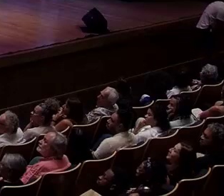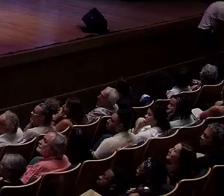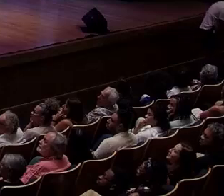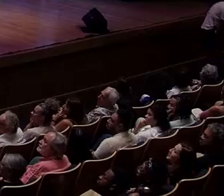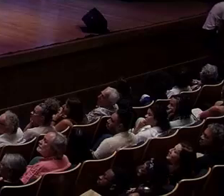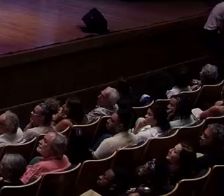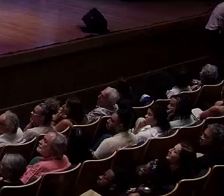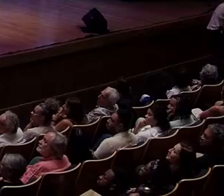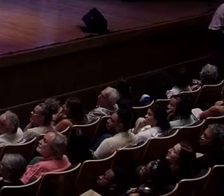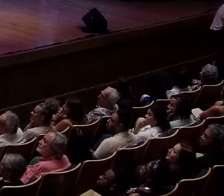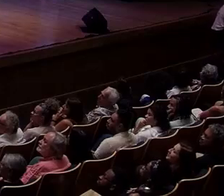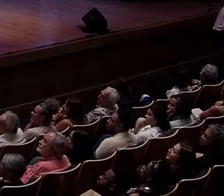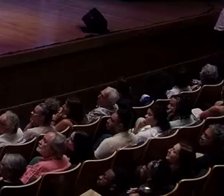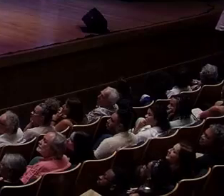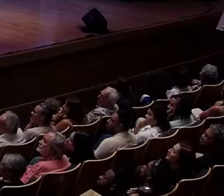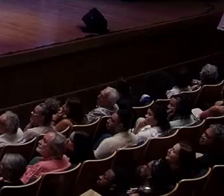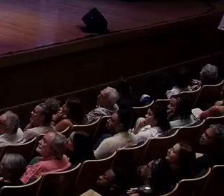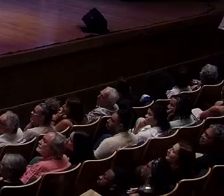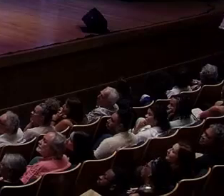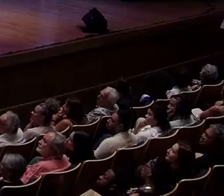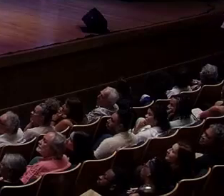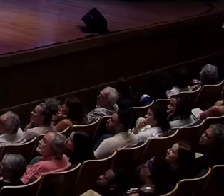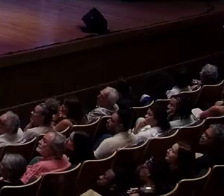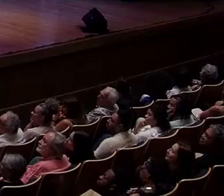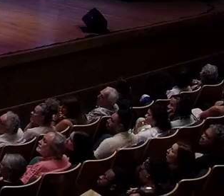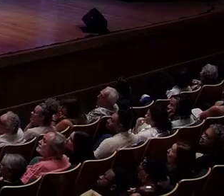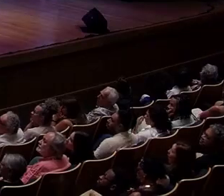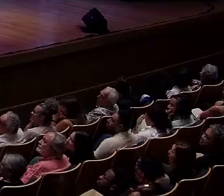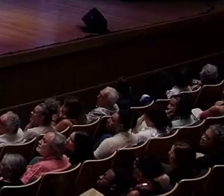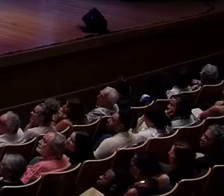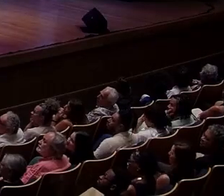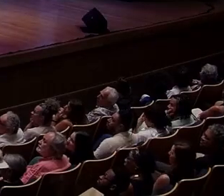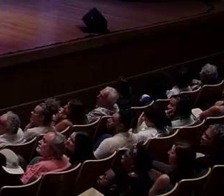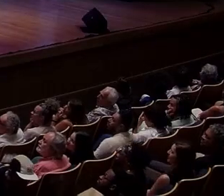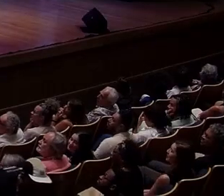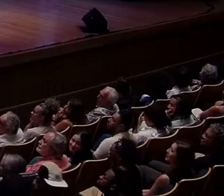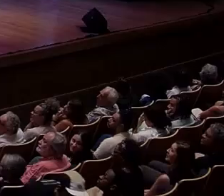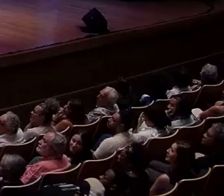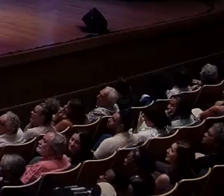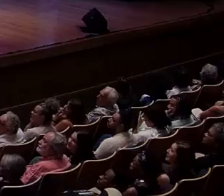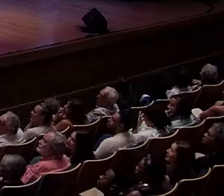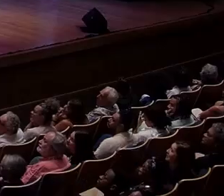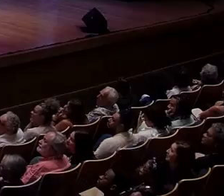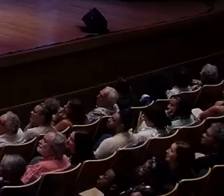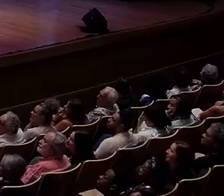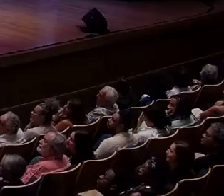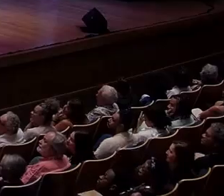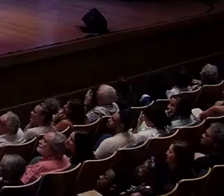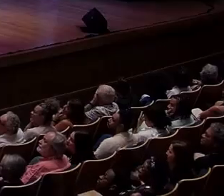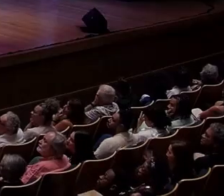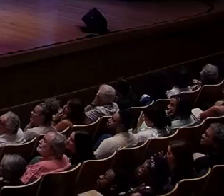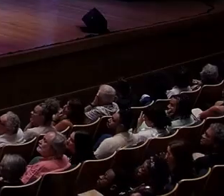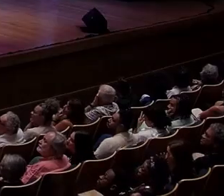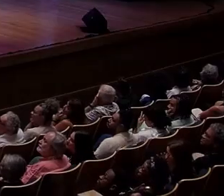com isso. Foi uma sensação maravilhosa. Como moro na zona rural, meus pais trabalham no campo e não possuem muito tempo